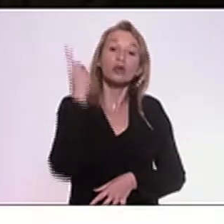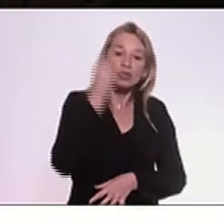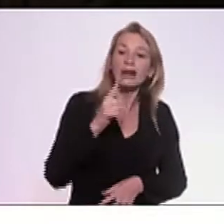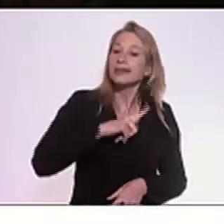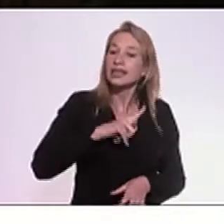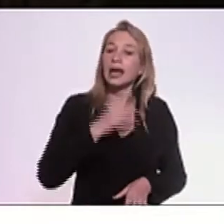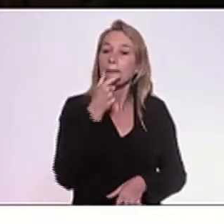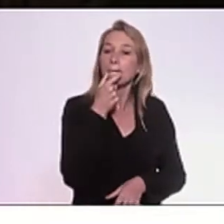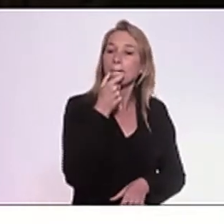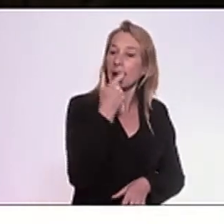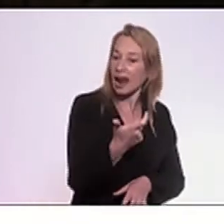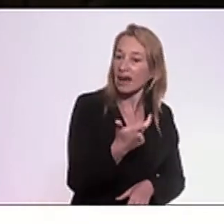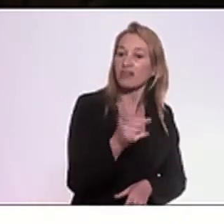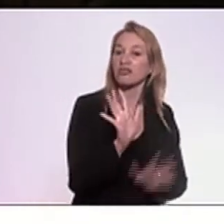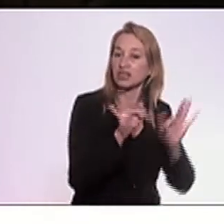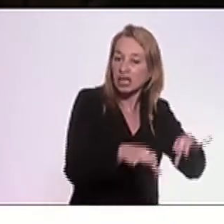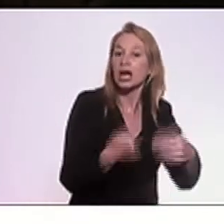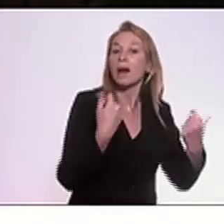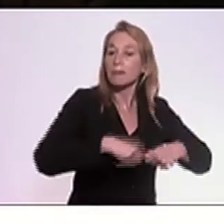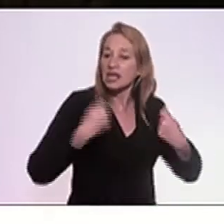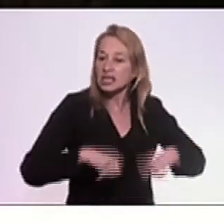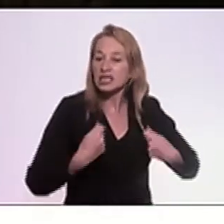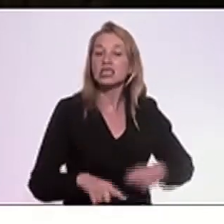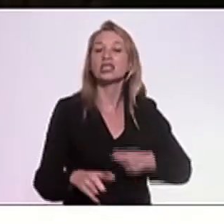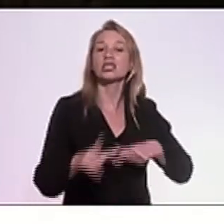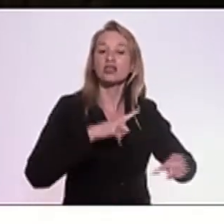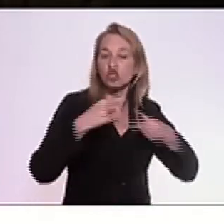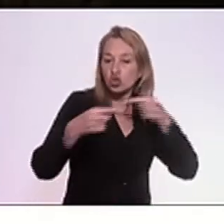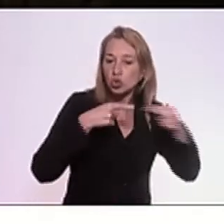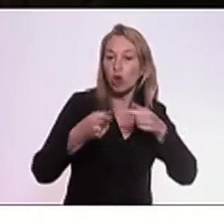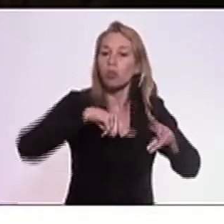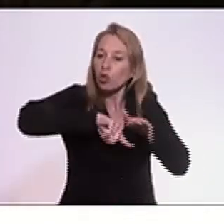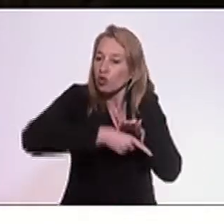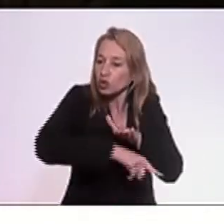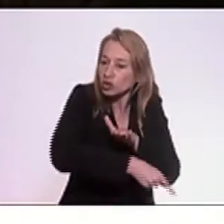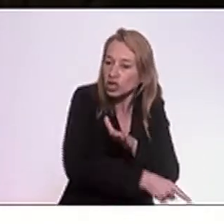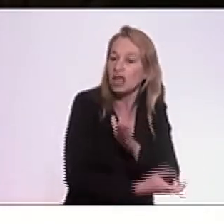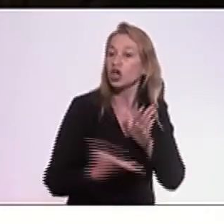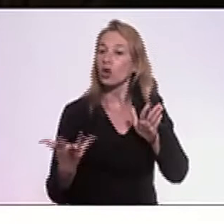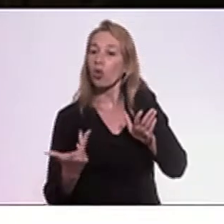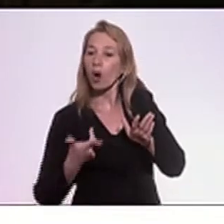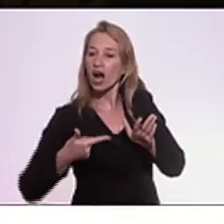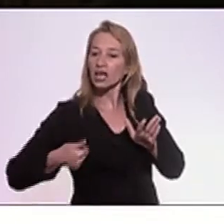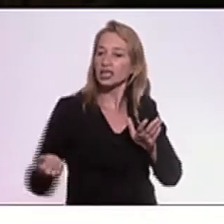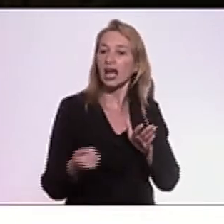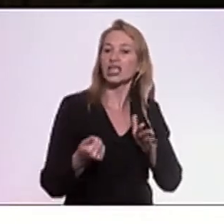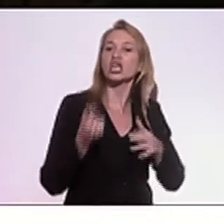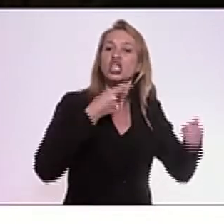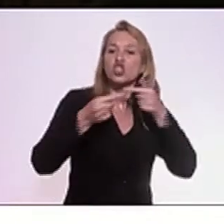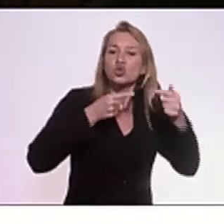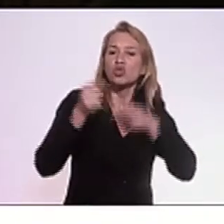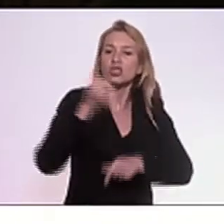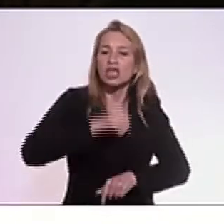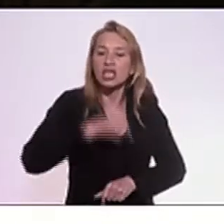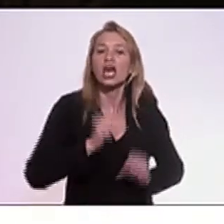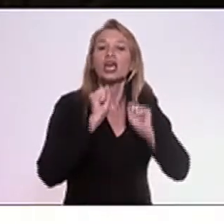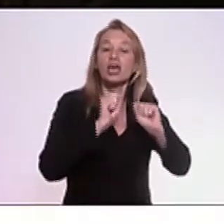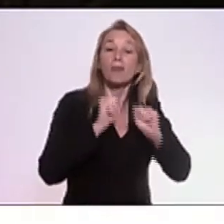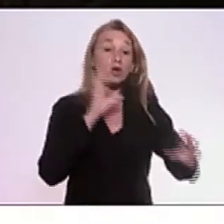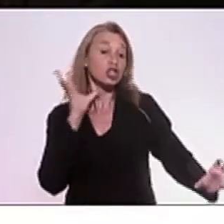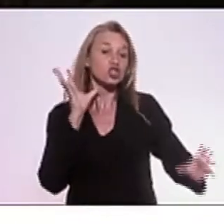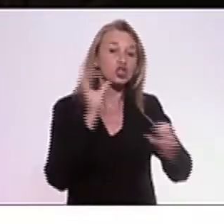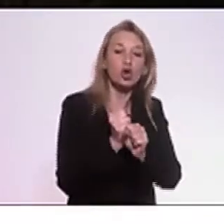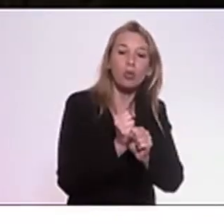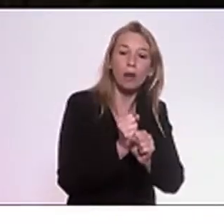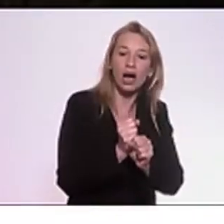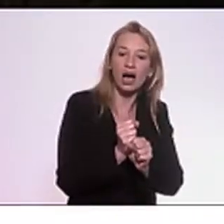Então precisa-se ter discussões aqui com profundidade, discussões aqui com qualidade, discussões aqui que possam somar